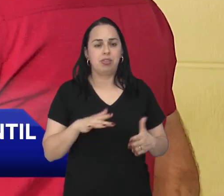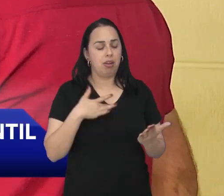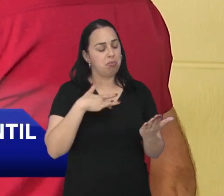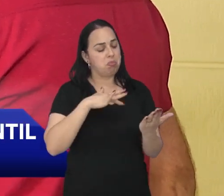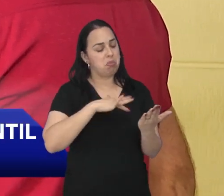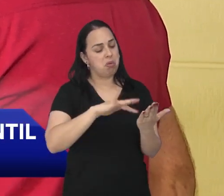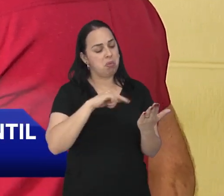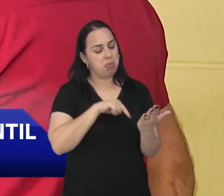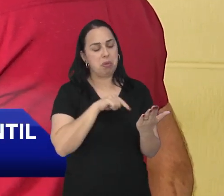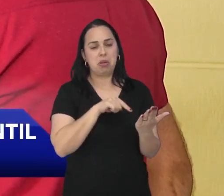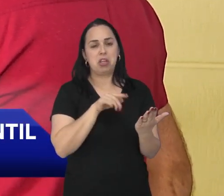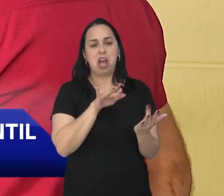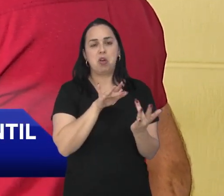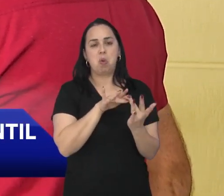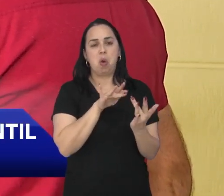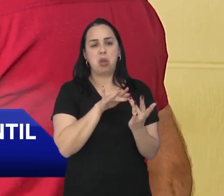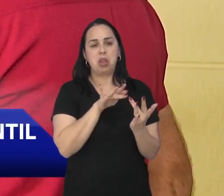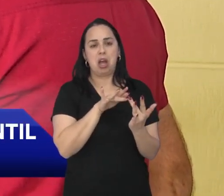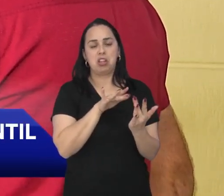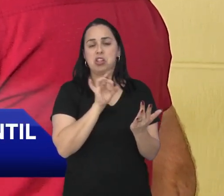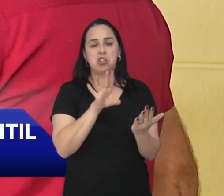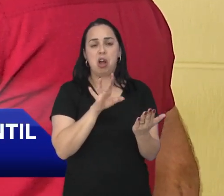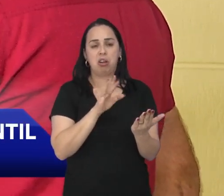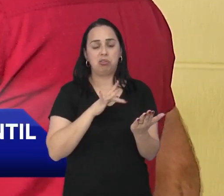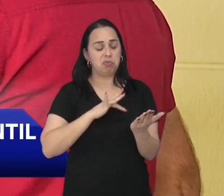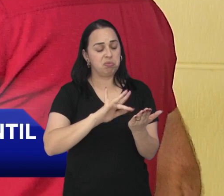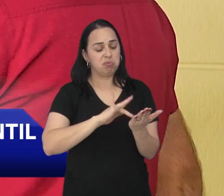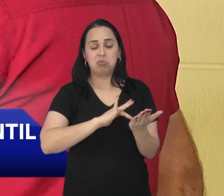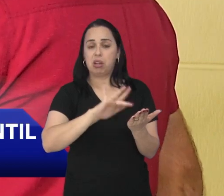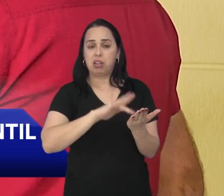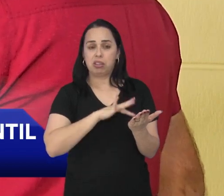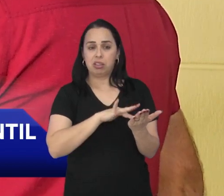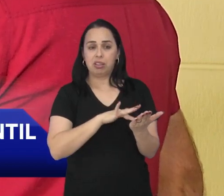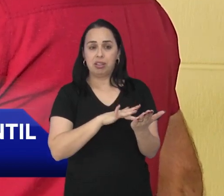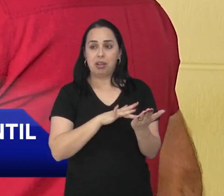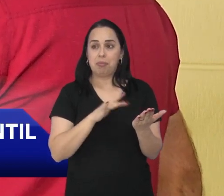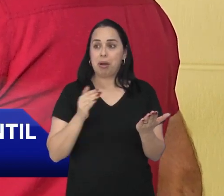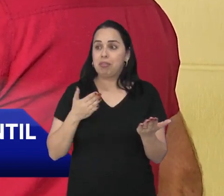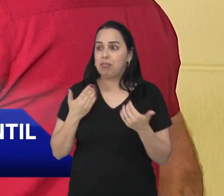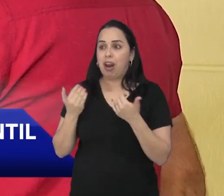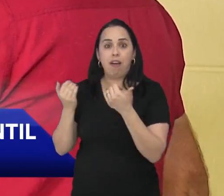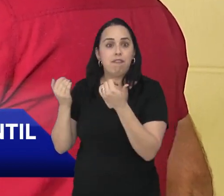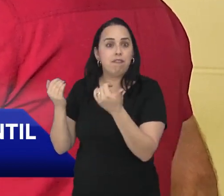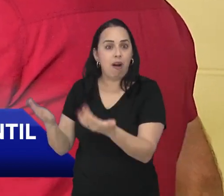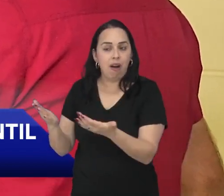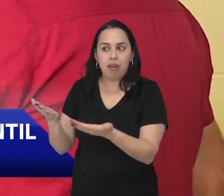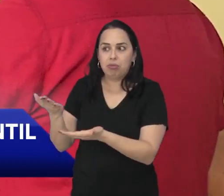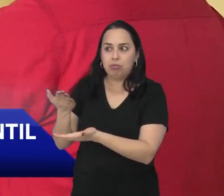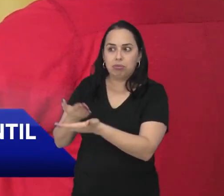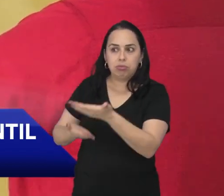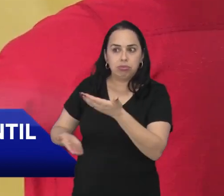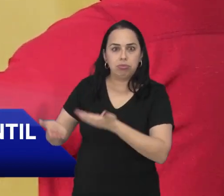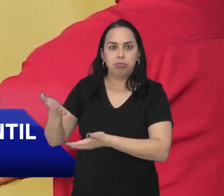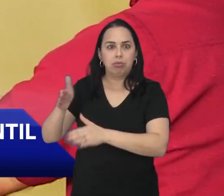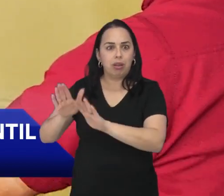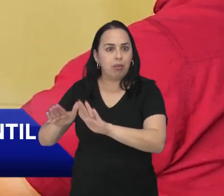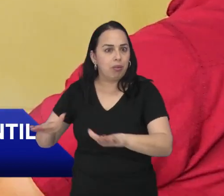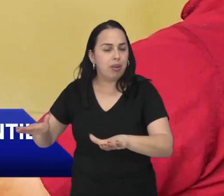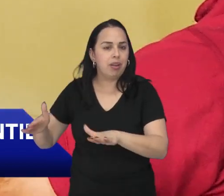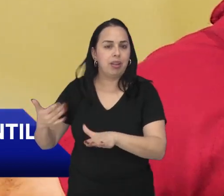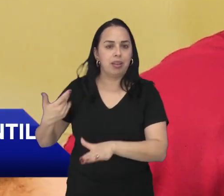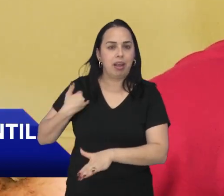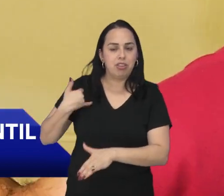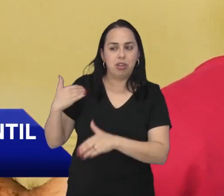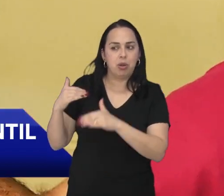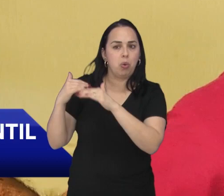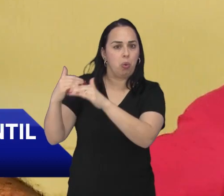da vida só na tela, é um contato social digital apenas. E às vezes, quando vai para o mundo real, se relacionar com crianças